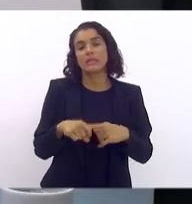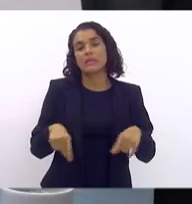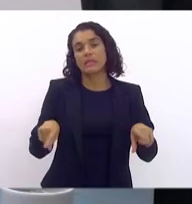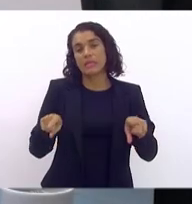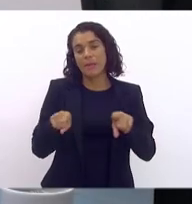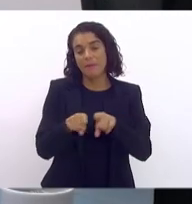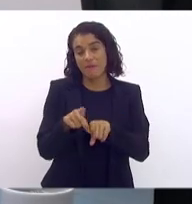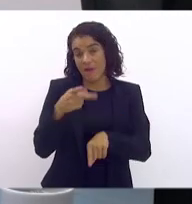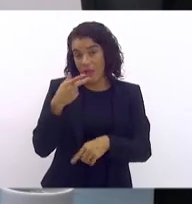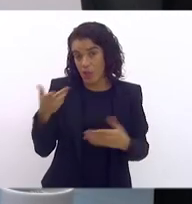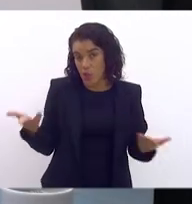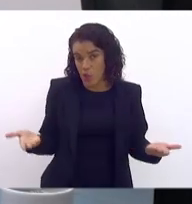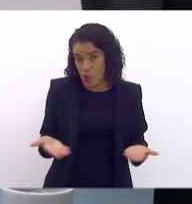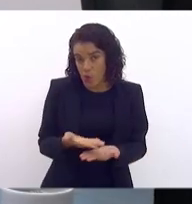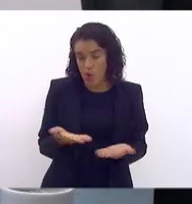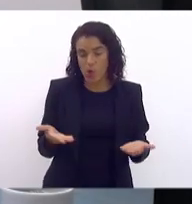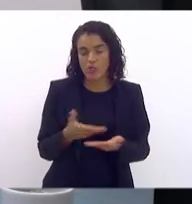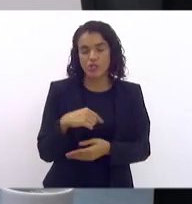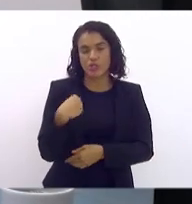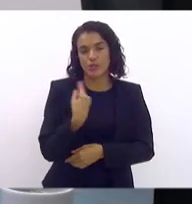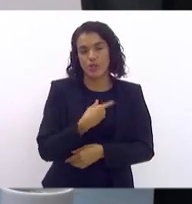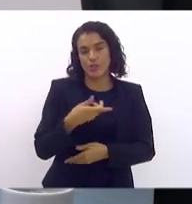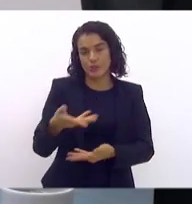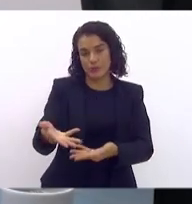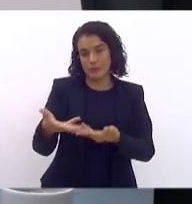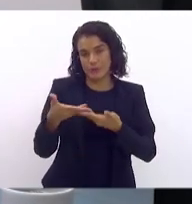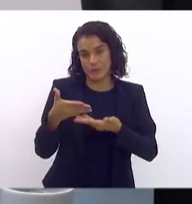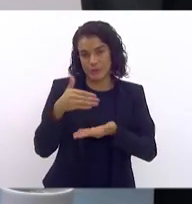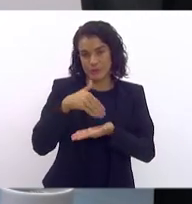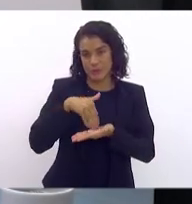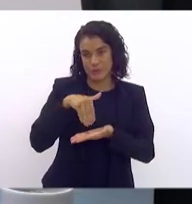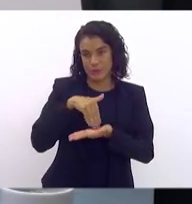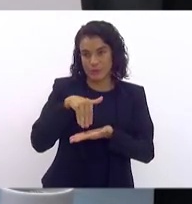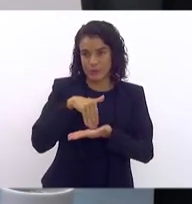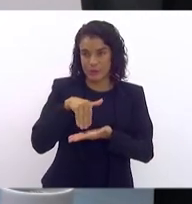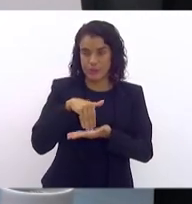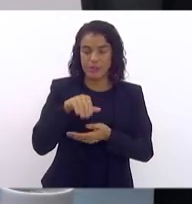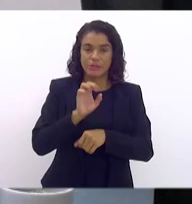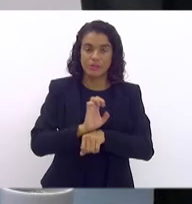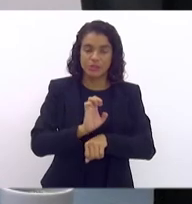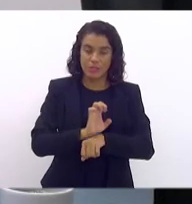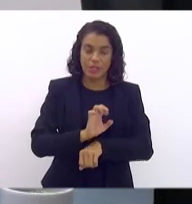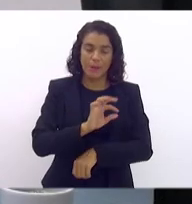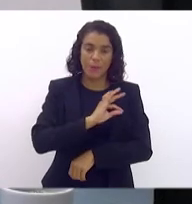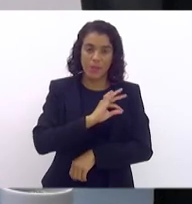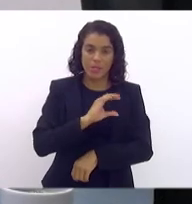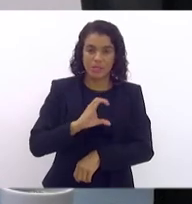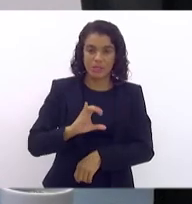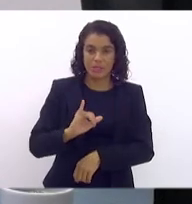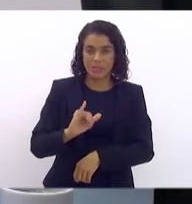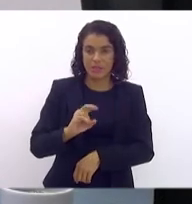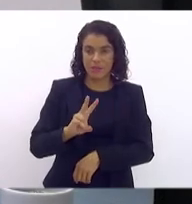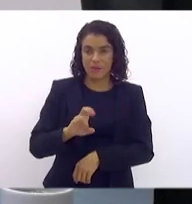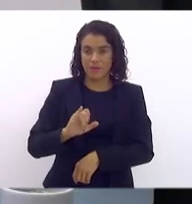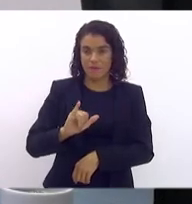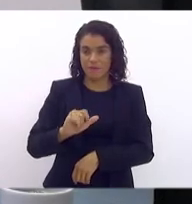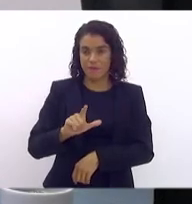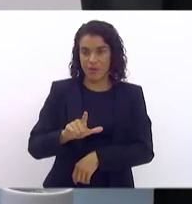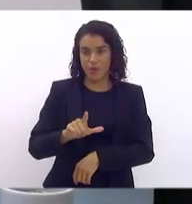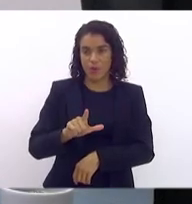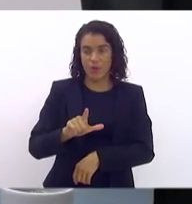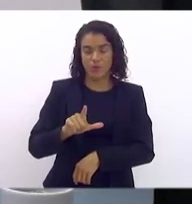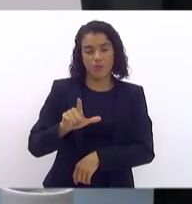o dia de hoje nós convidamos o secretário de estado da Polícia Civil senr Amim